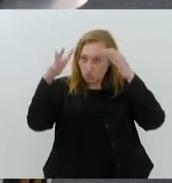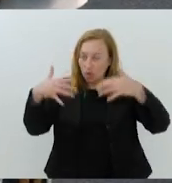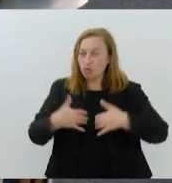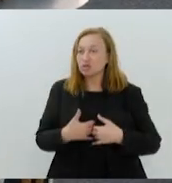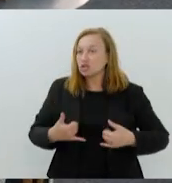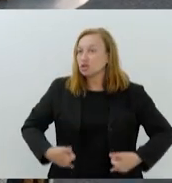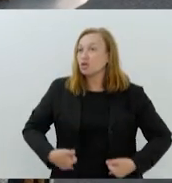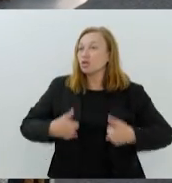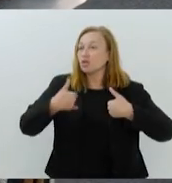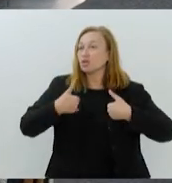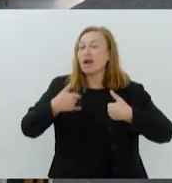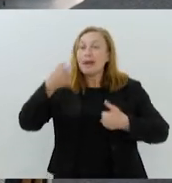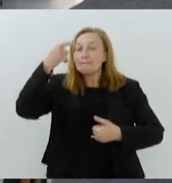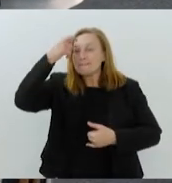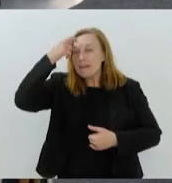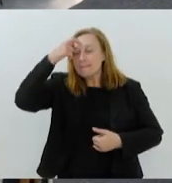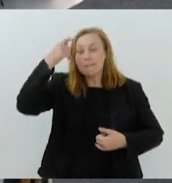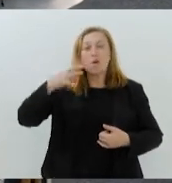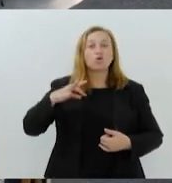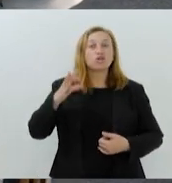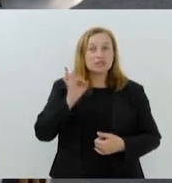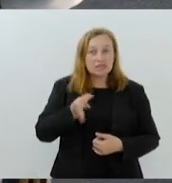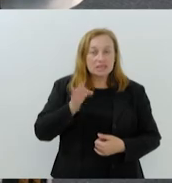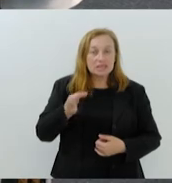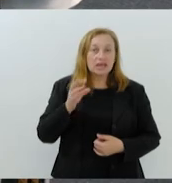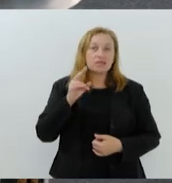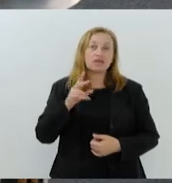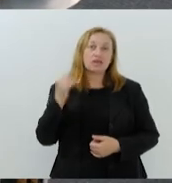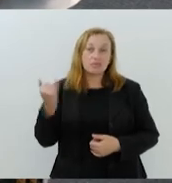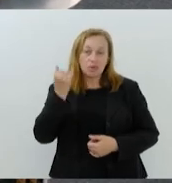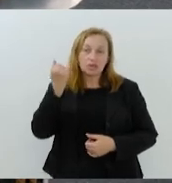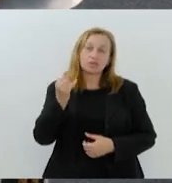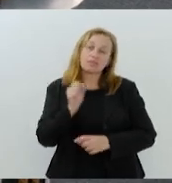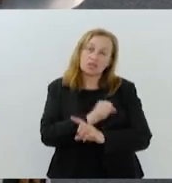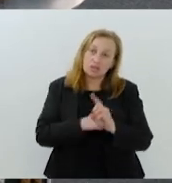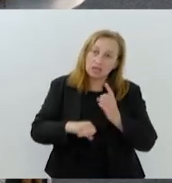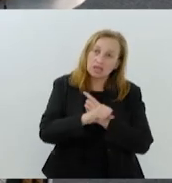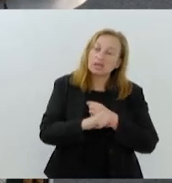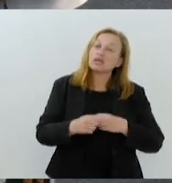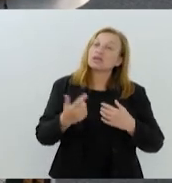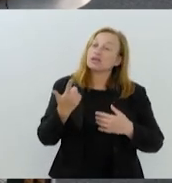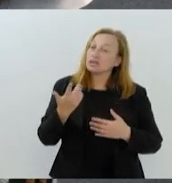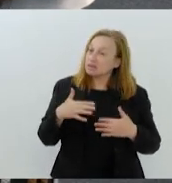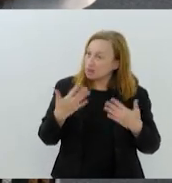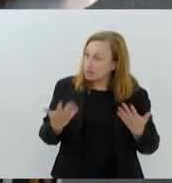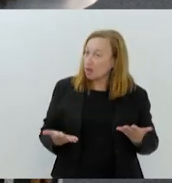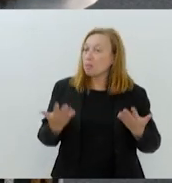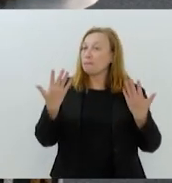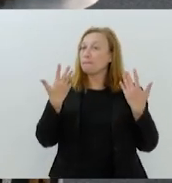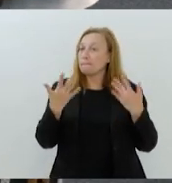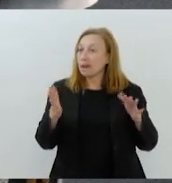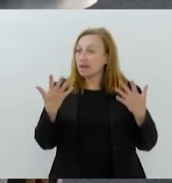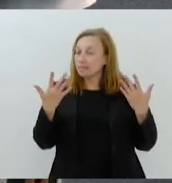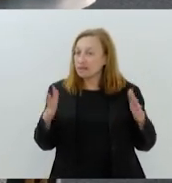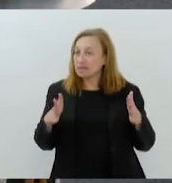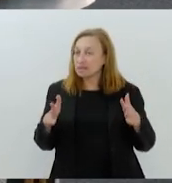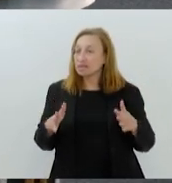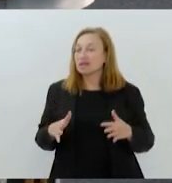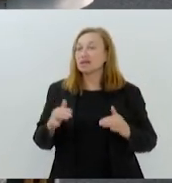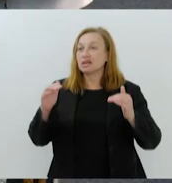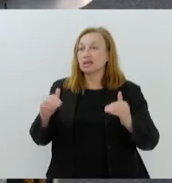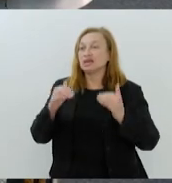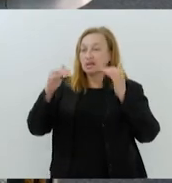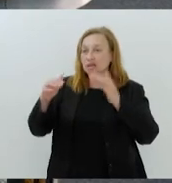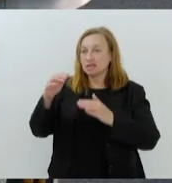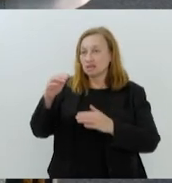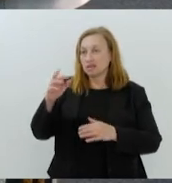coloca à memória aquilo que de fato tem relevância para a sociedade. Então, quero mais uma vez parabenizar Vossa Excelência e